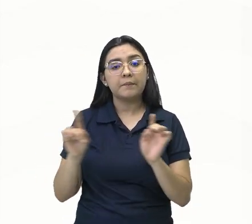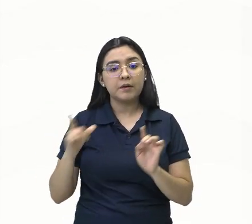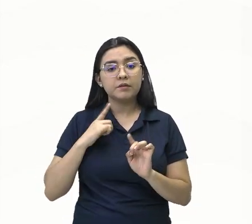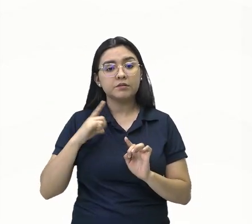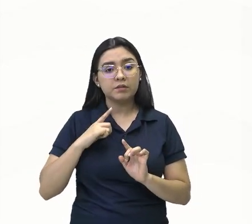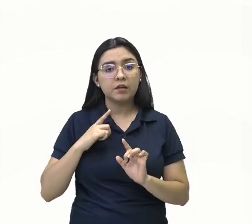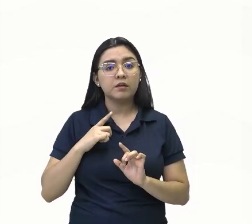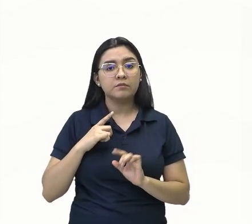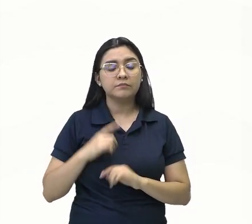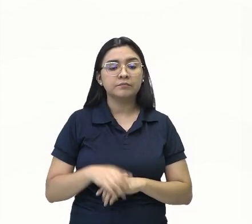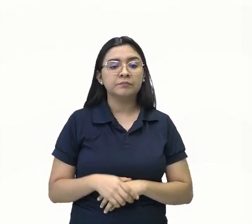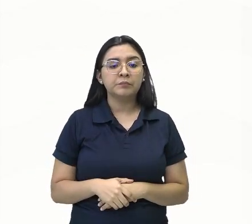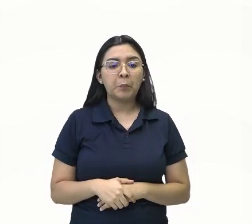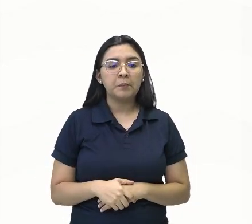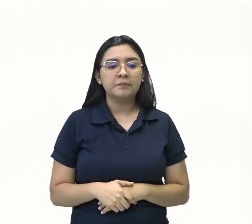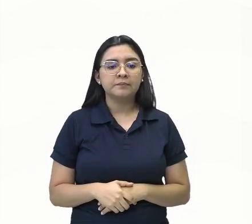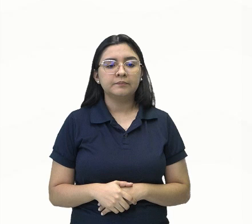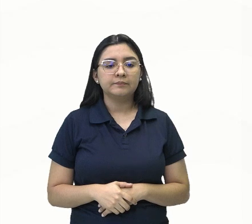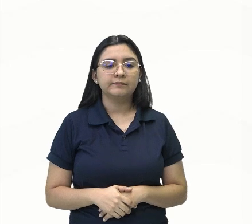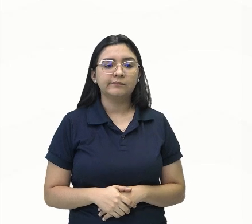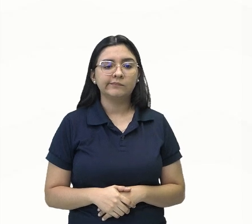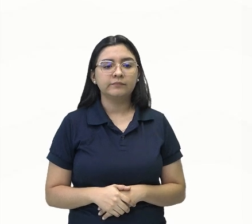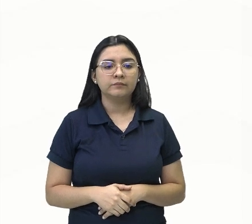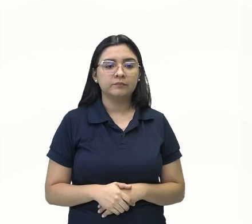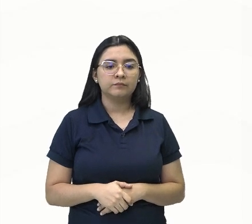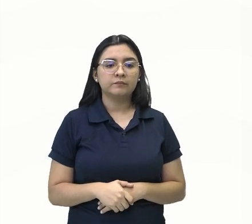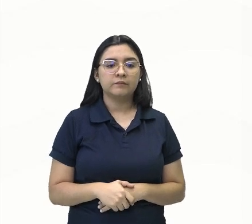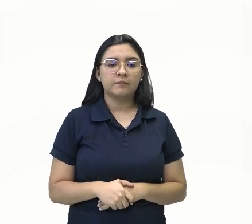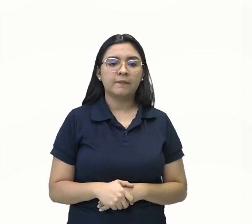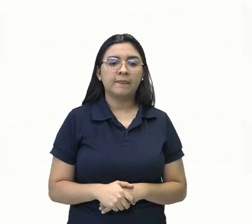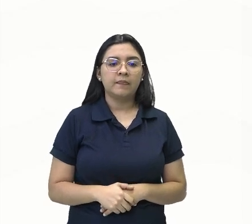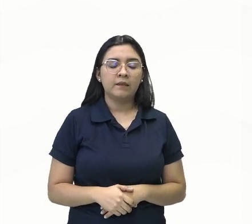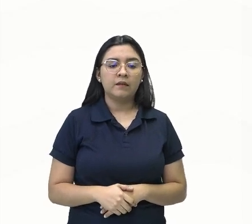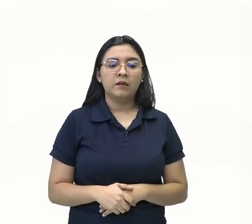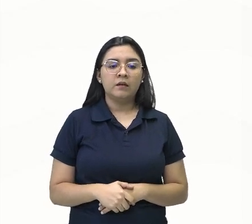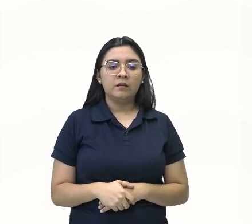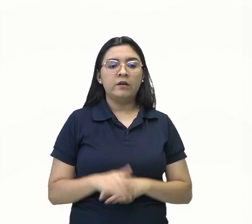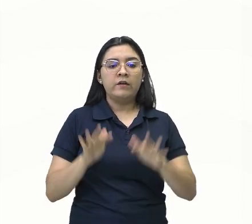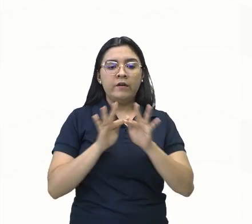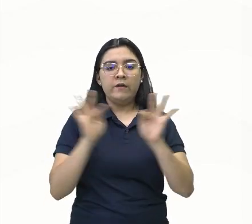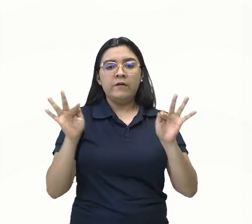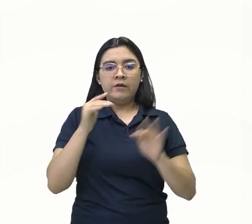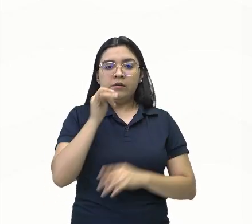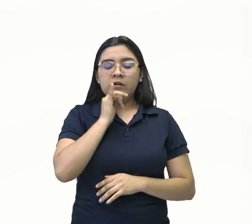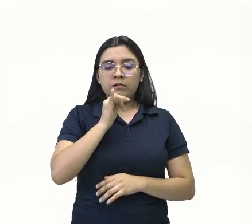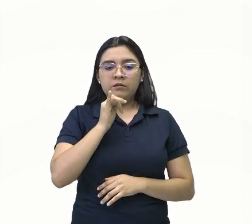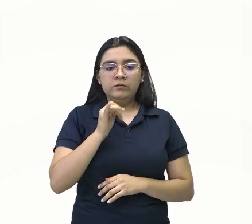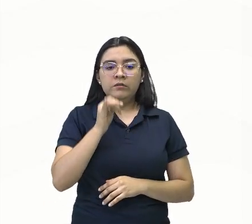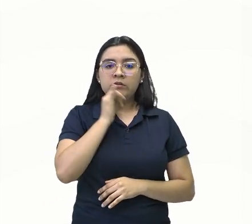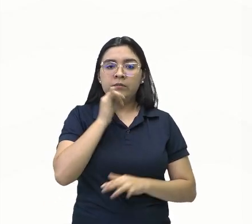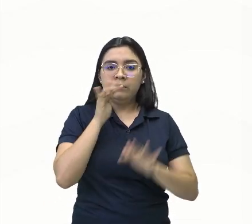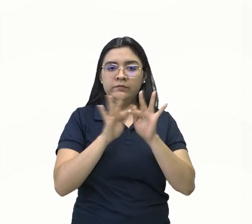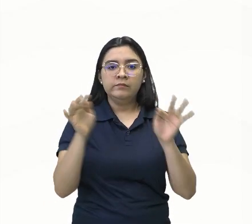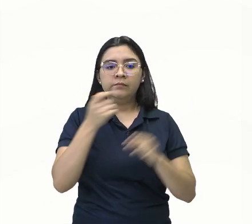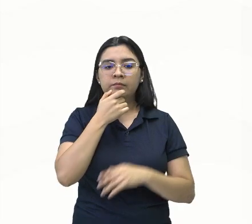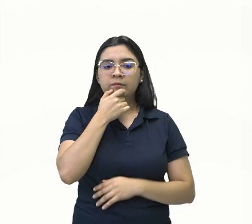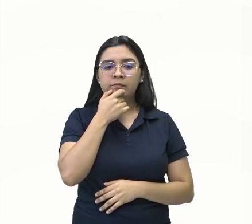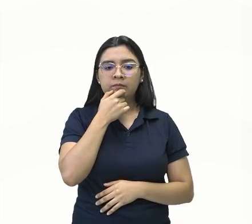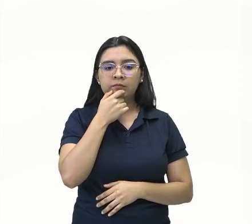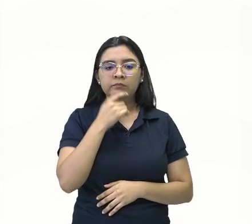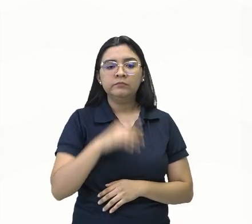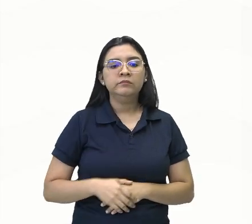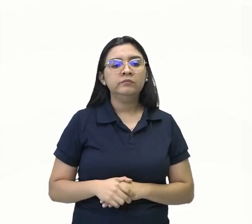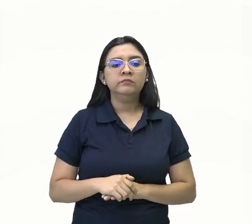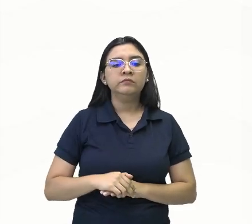uma pessoa. Então, somebody is knocking at the door. Knocking at the door. A palavrinha